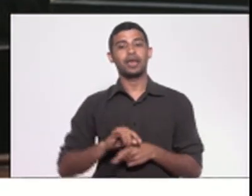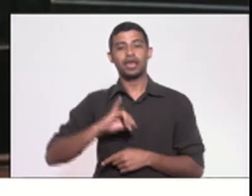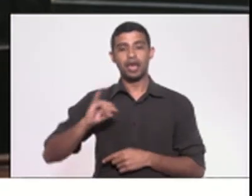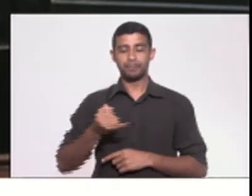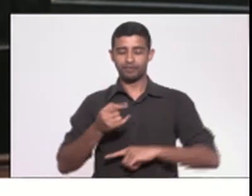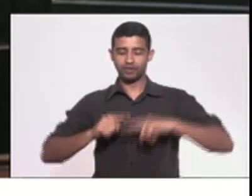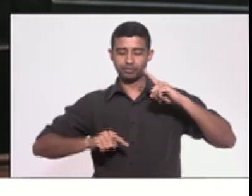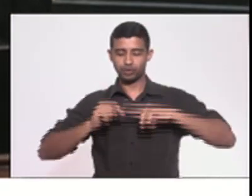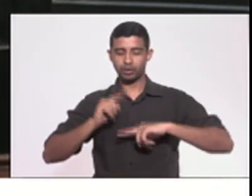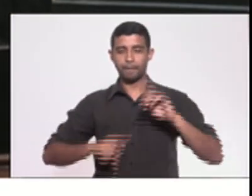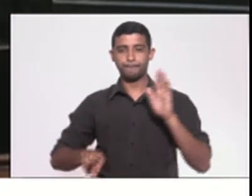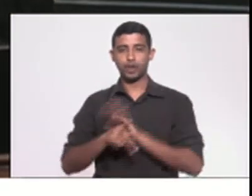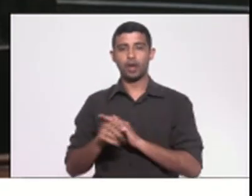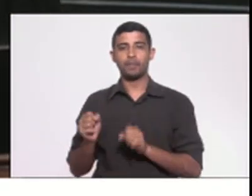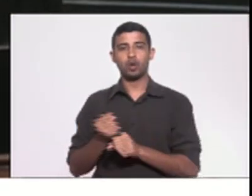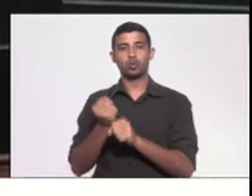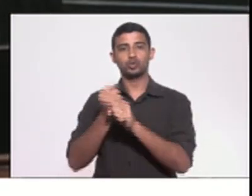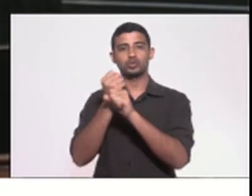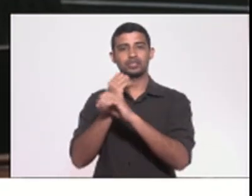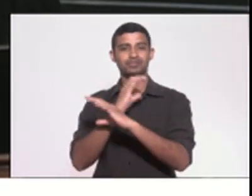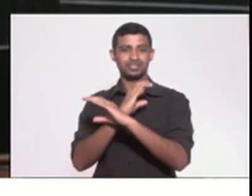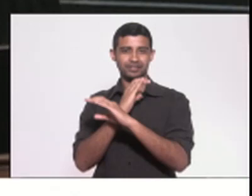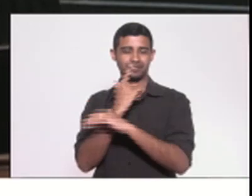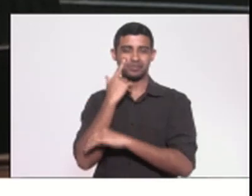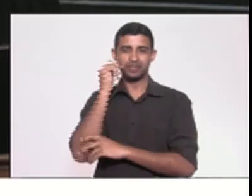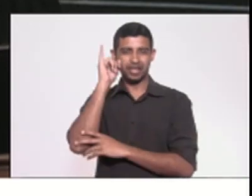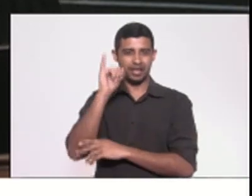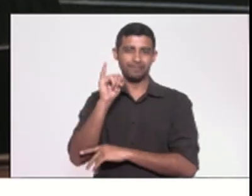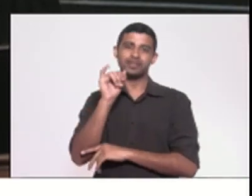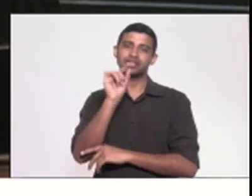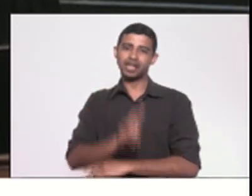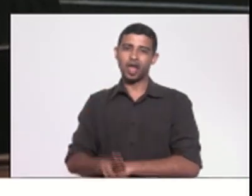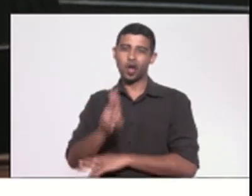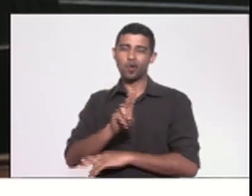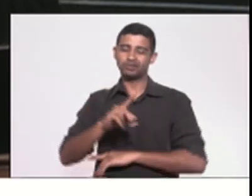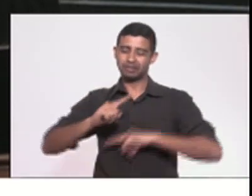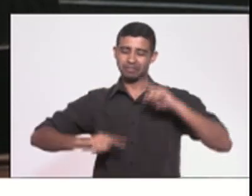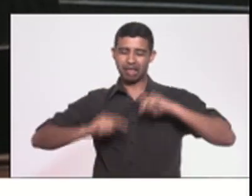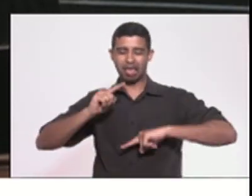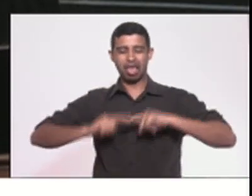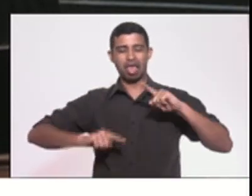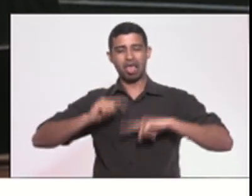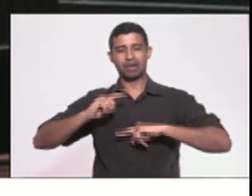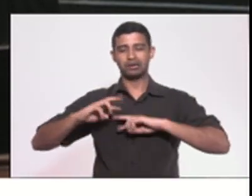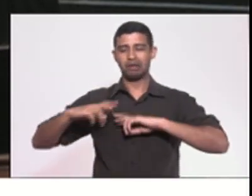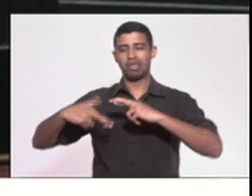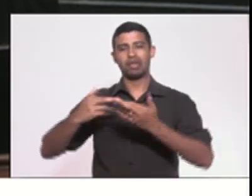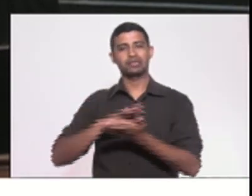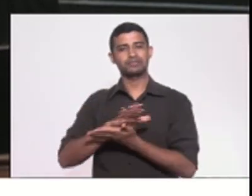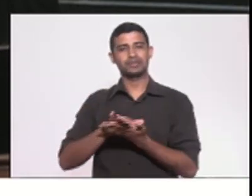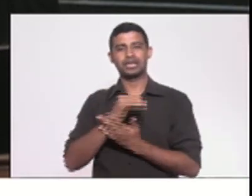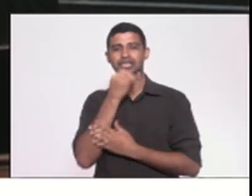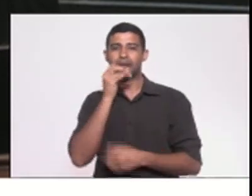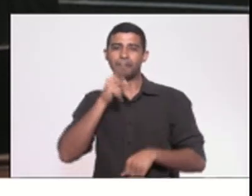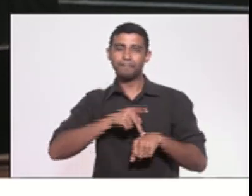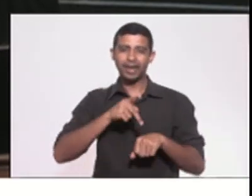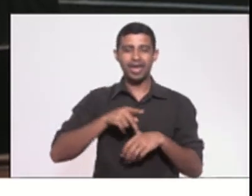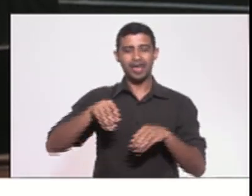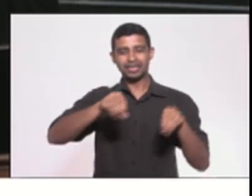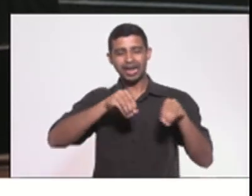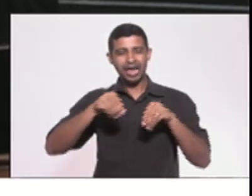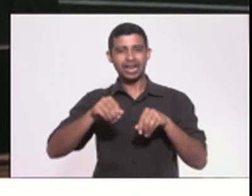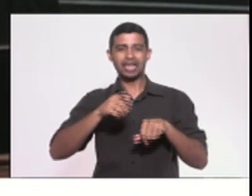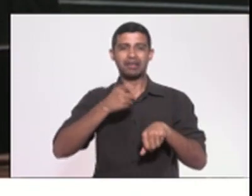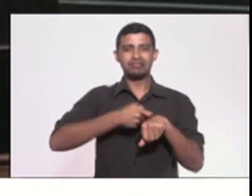da construção civil também, evitando o uso de materiais não renováveis, como pedra, areia,